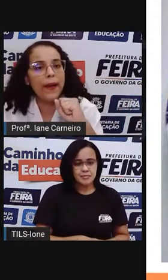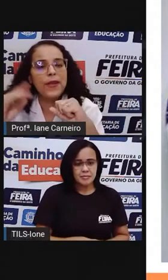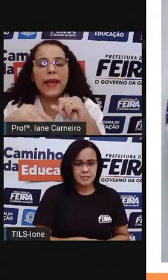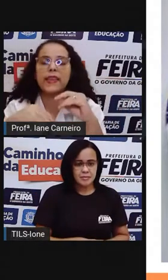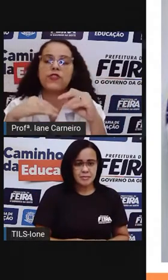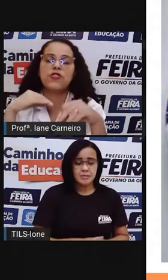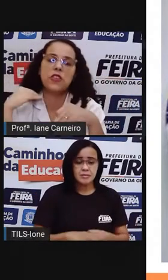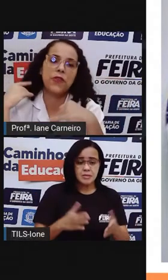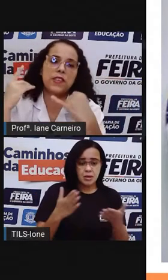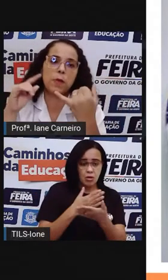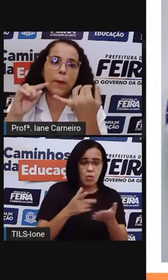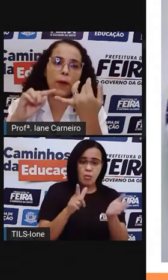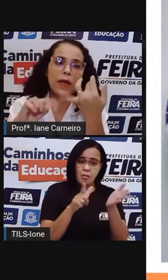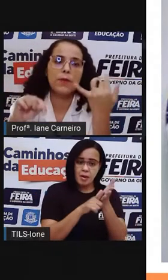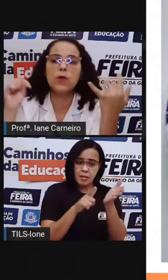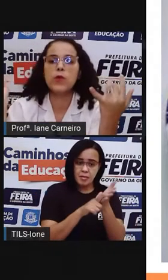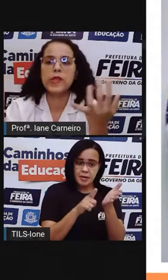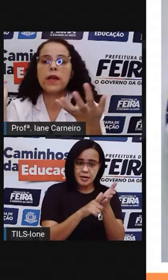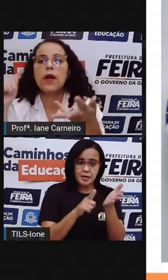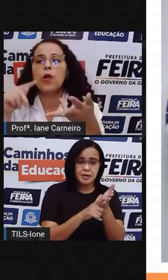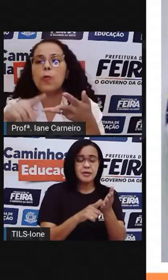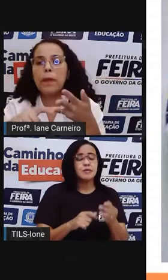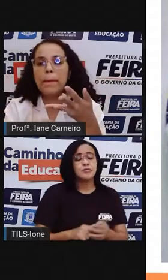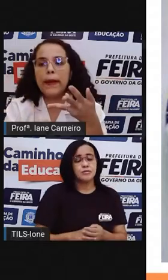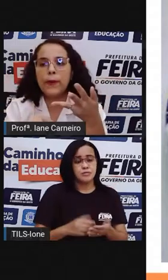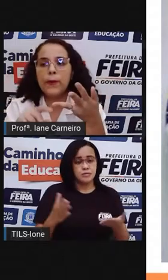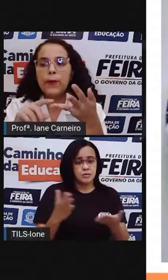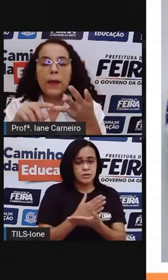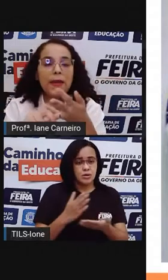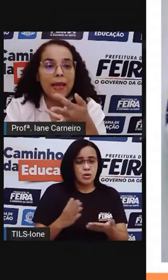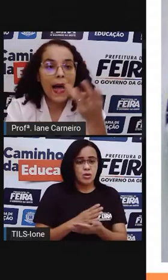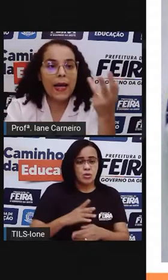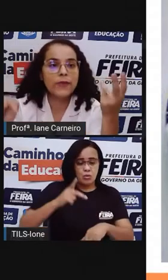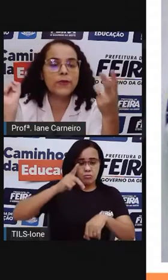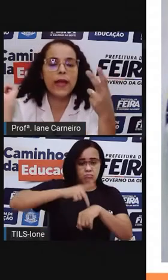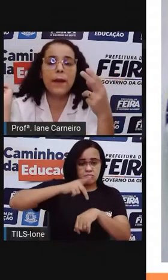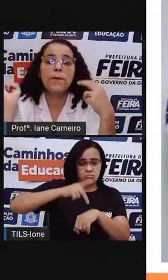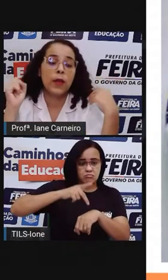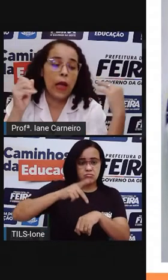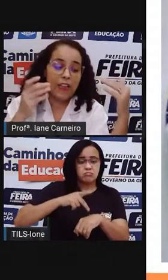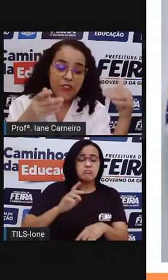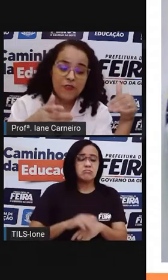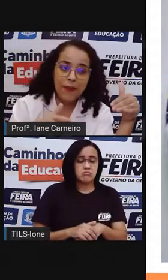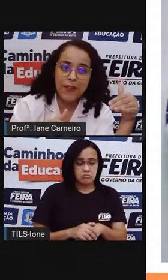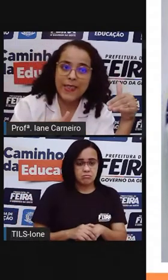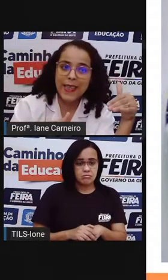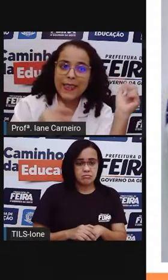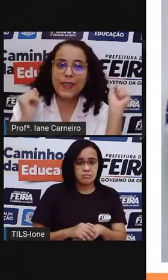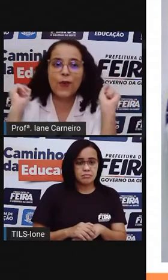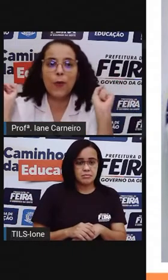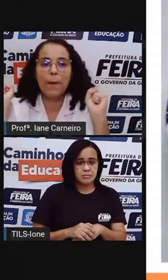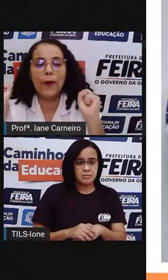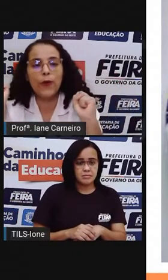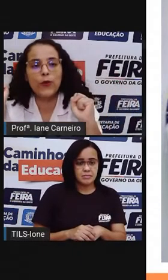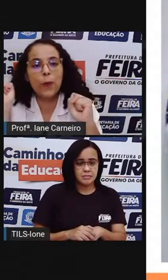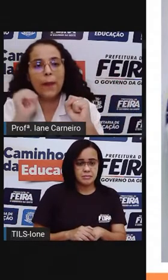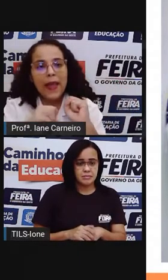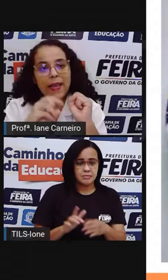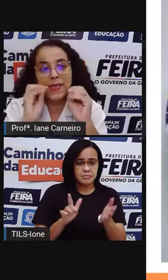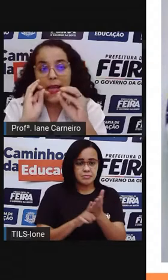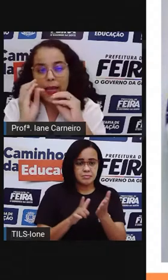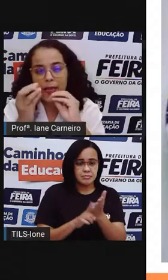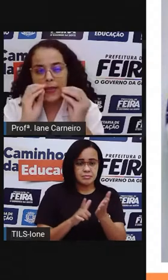de papel. E aí, tem gente que faz com papel camussa, com papel laminado, né? A gente vai fazer aqui com papel